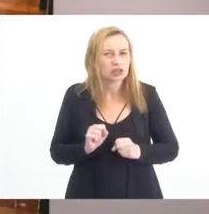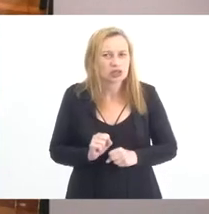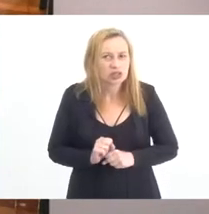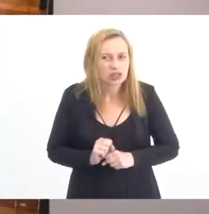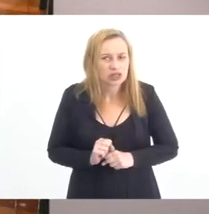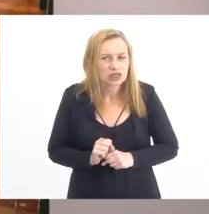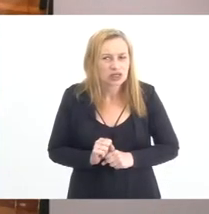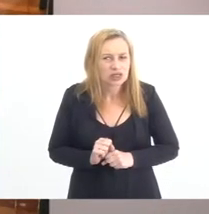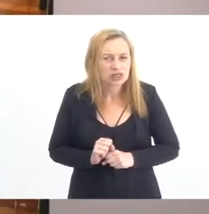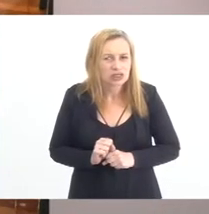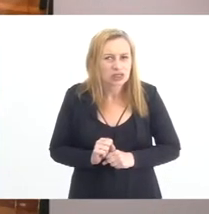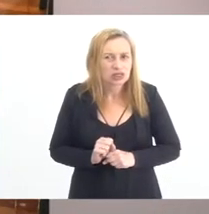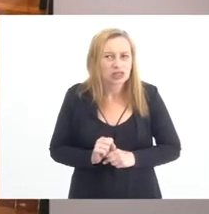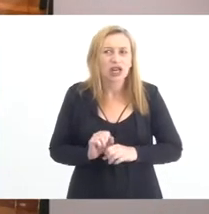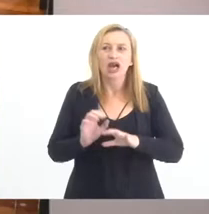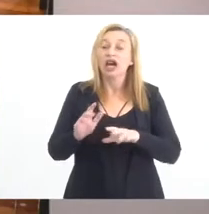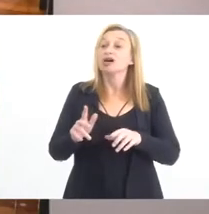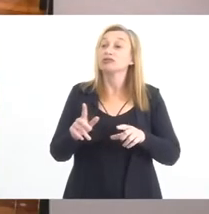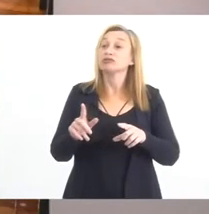existisse